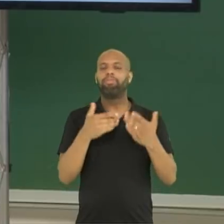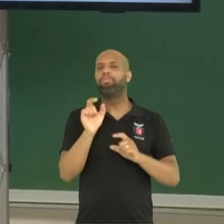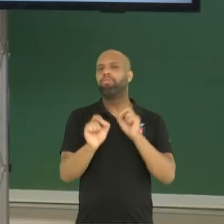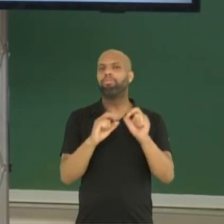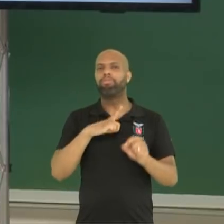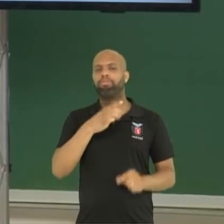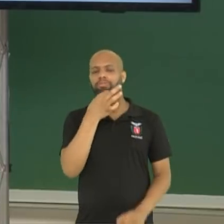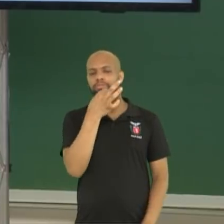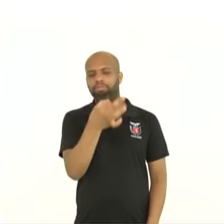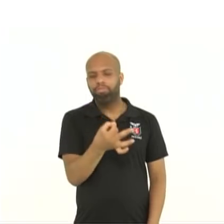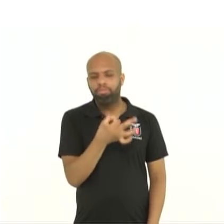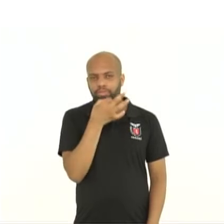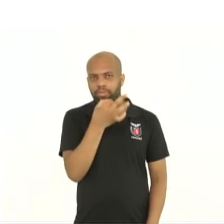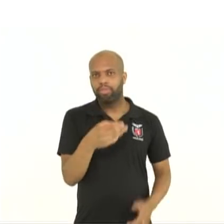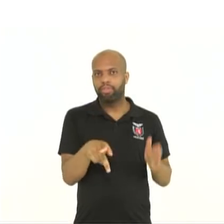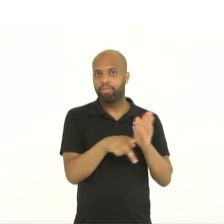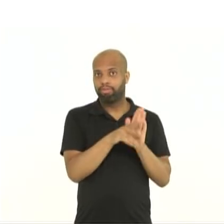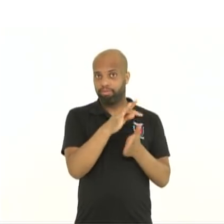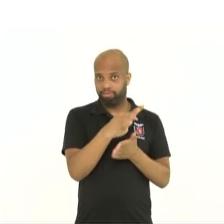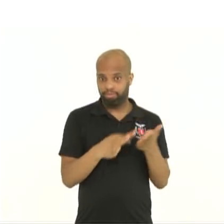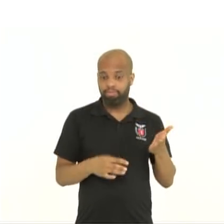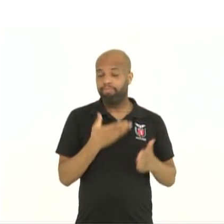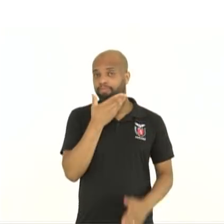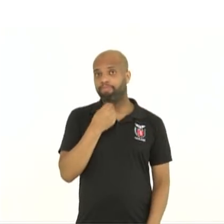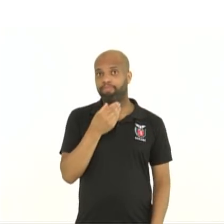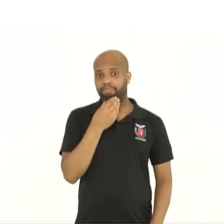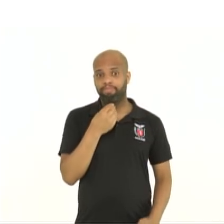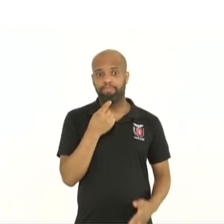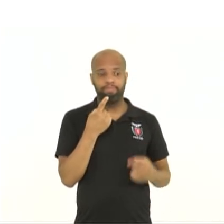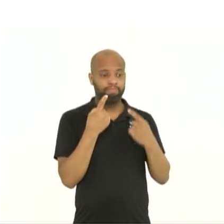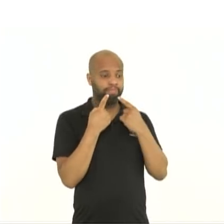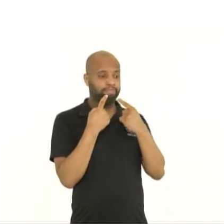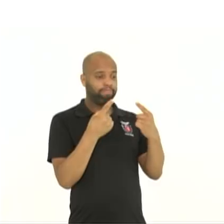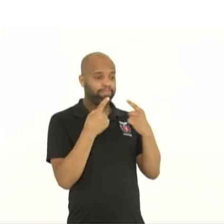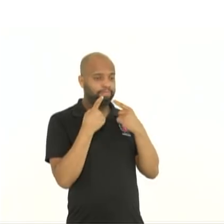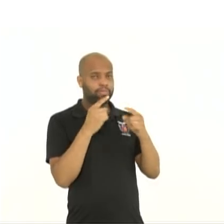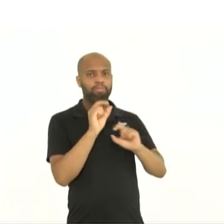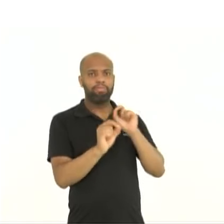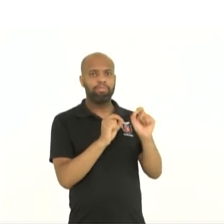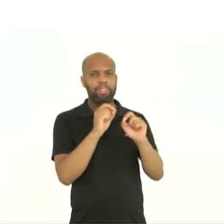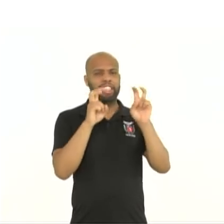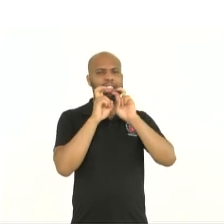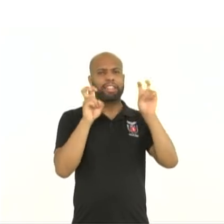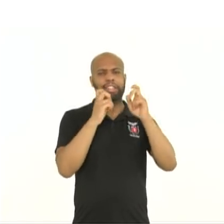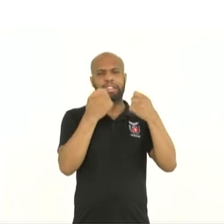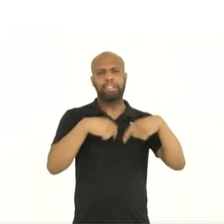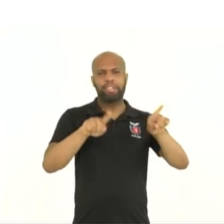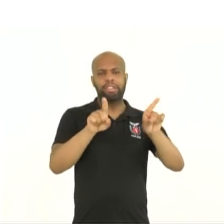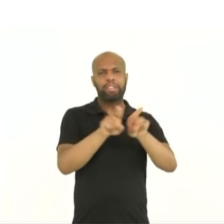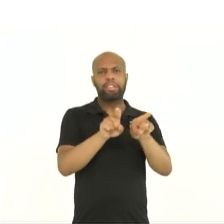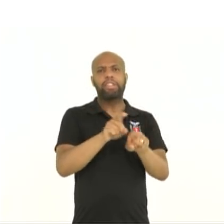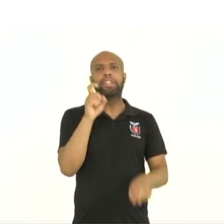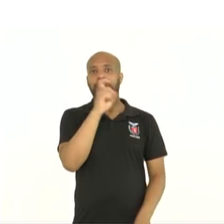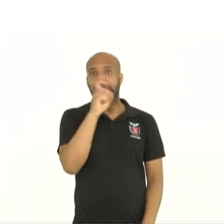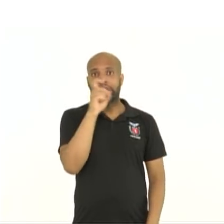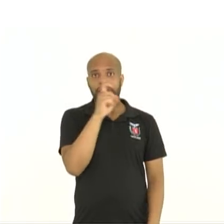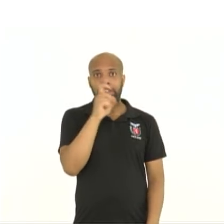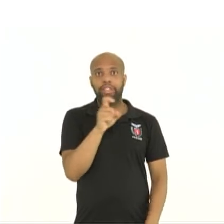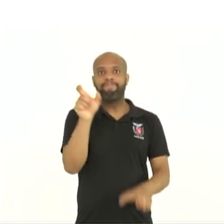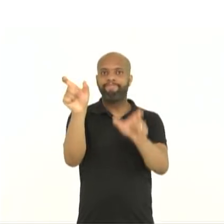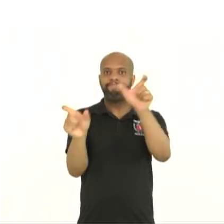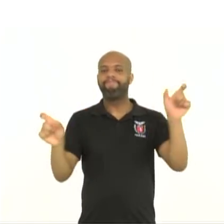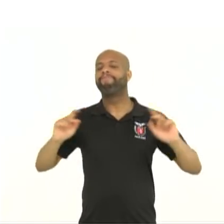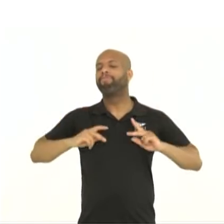trecho? O menino, ele critica a gritaria desnecessária e a mentira por parte dos